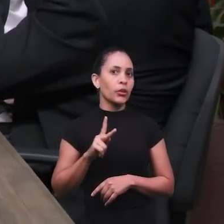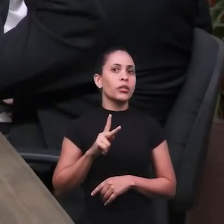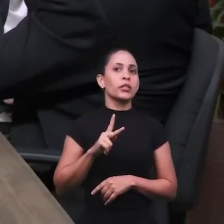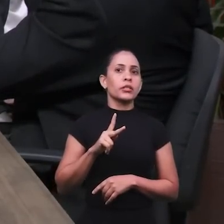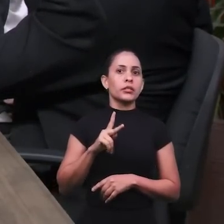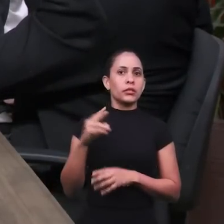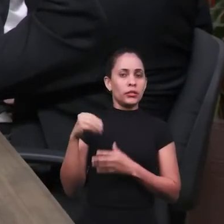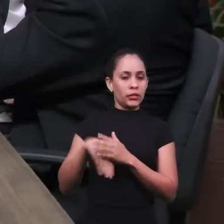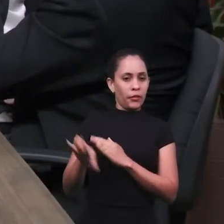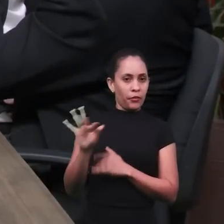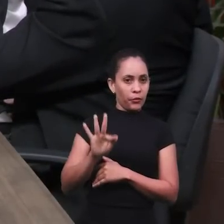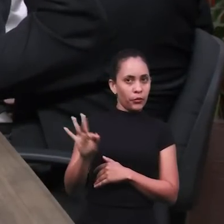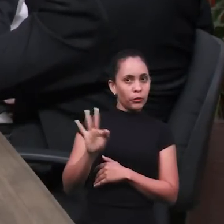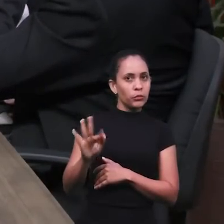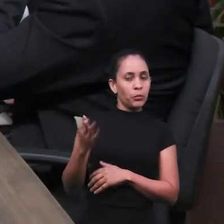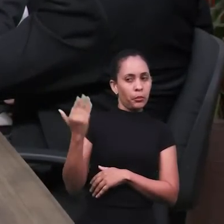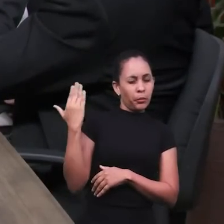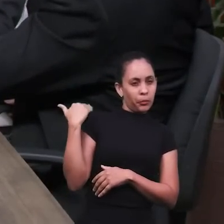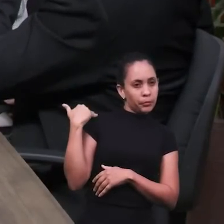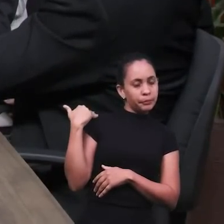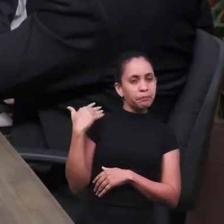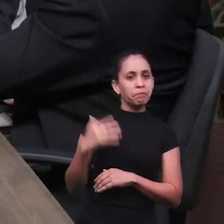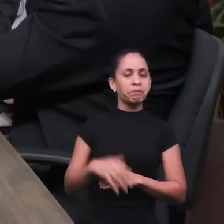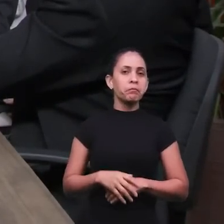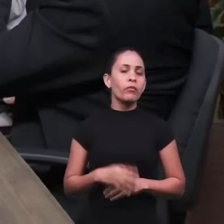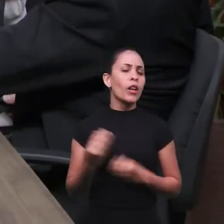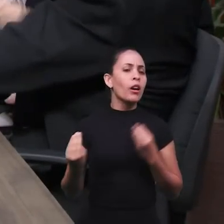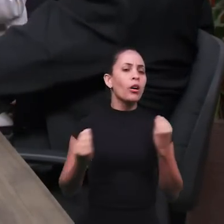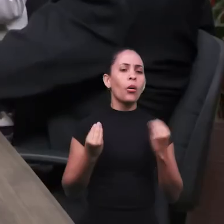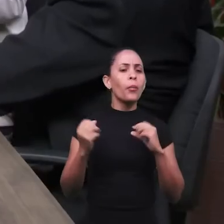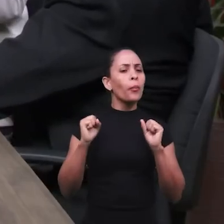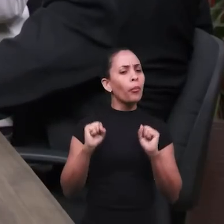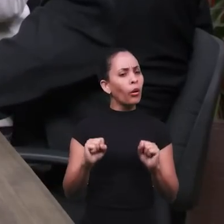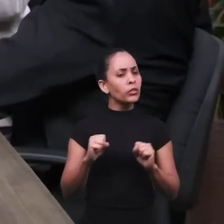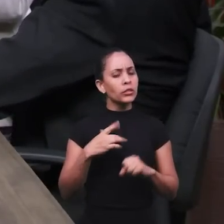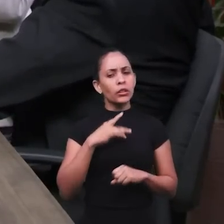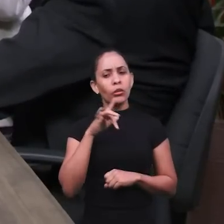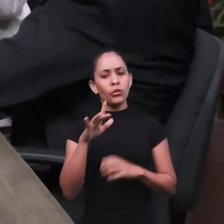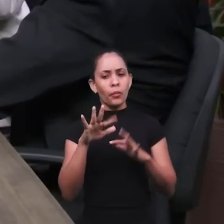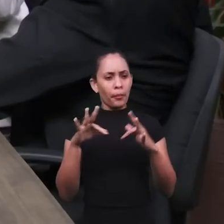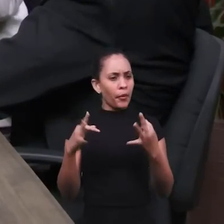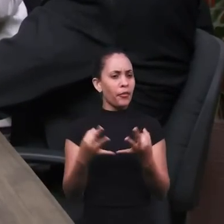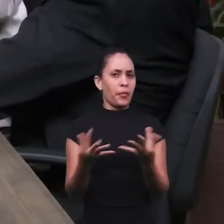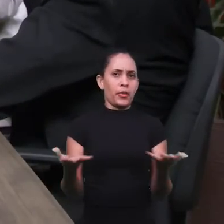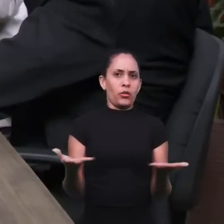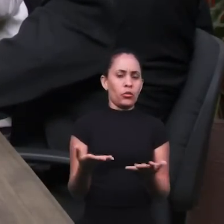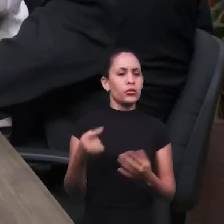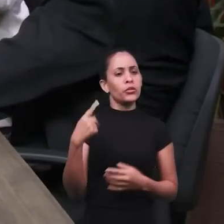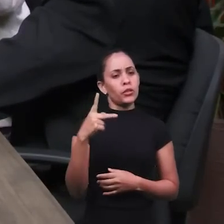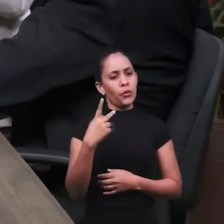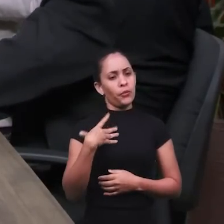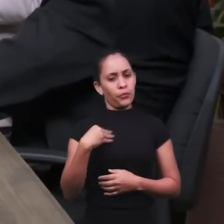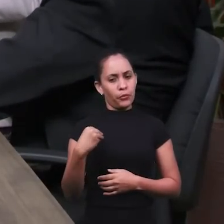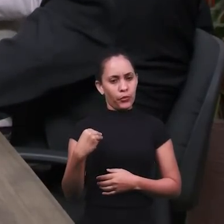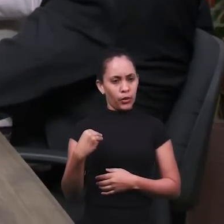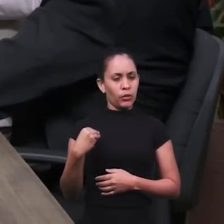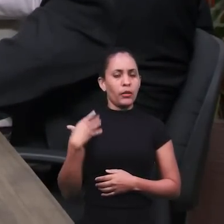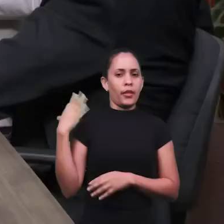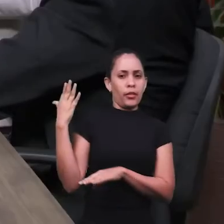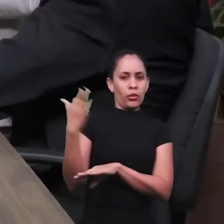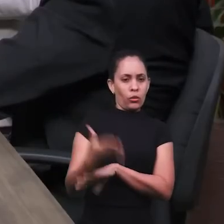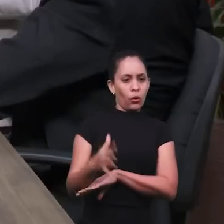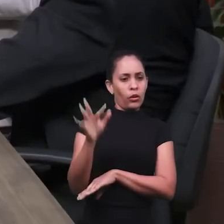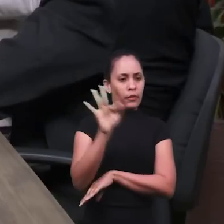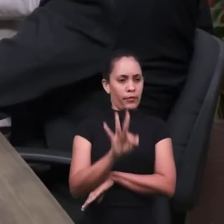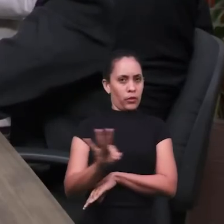viver do magistério um tempo atrás, como é que a gente pode dizer para a família hoje, olha só, seu filho entrou na